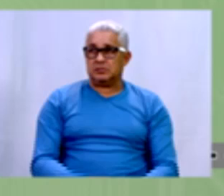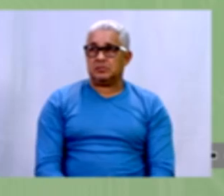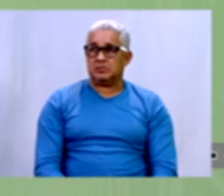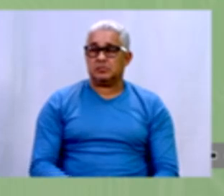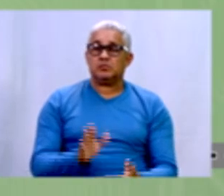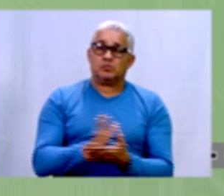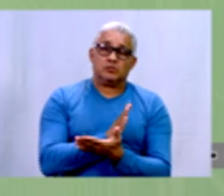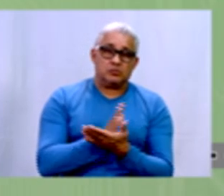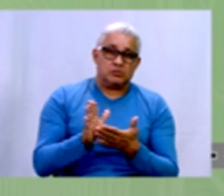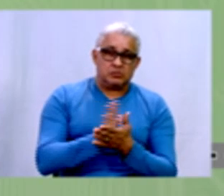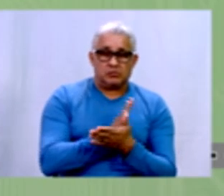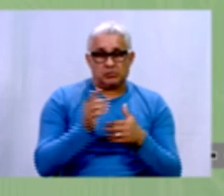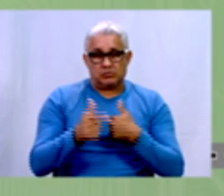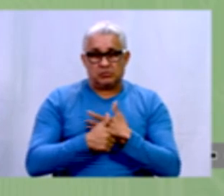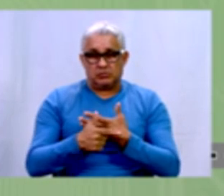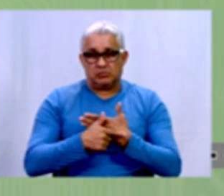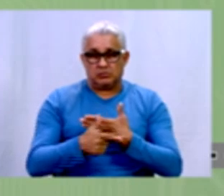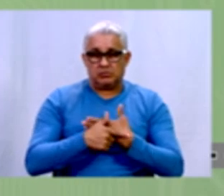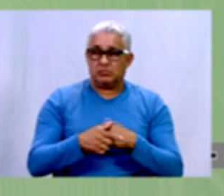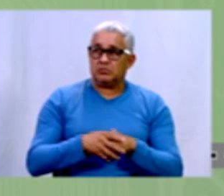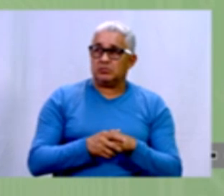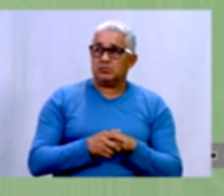Alguns papéis,